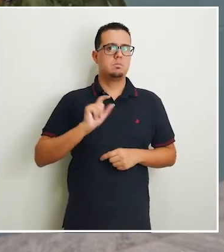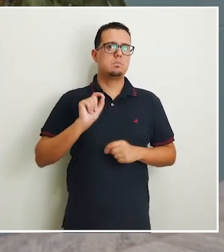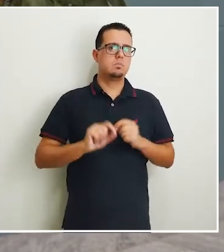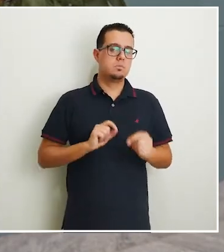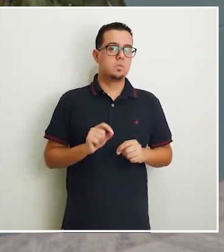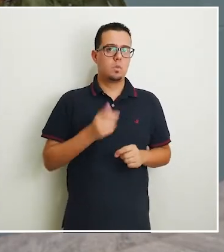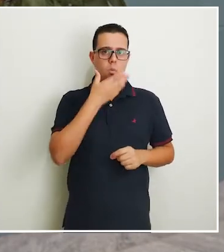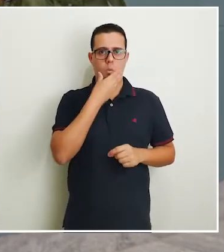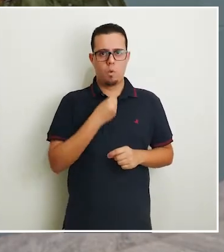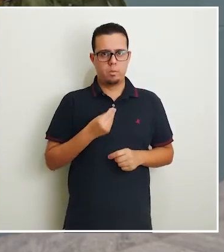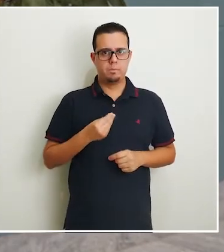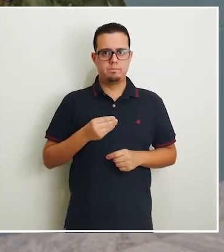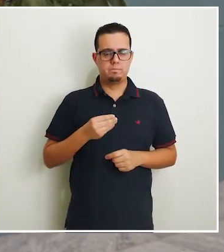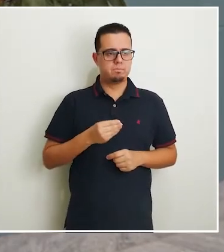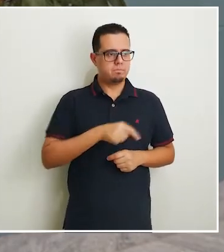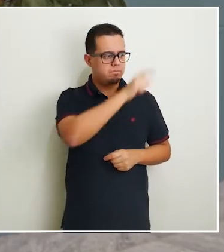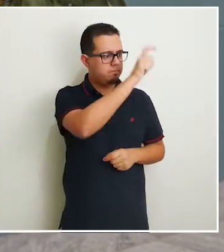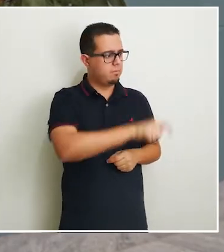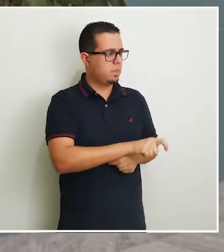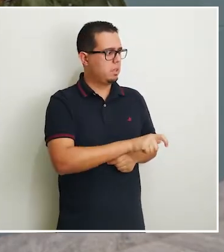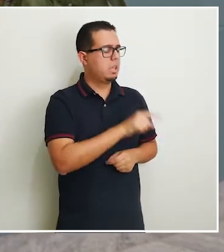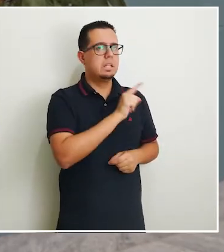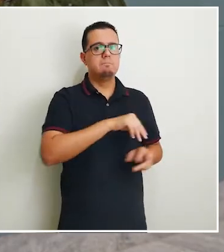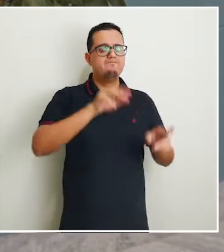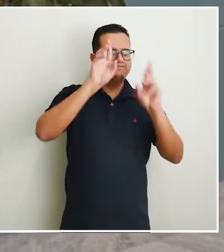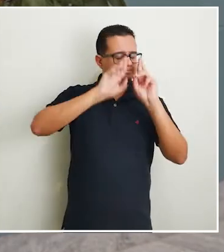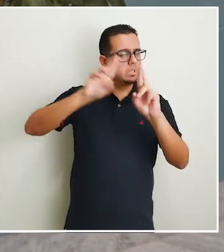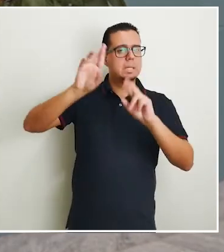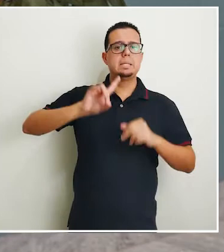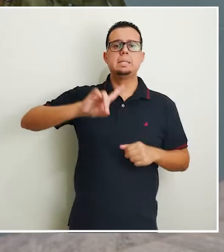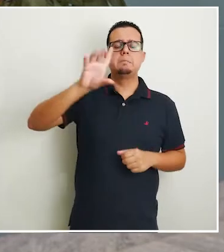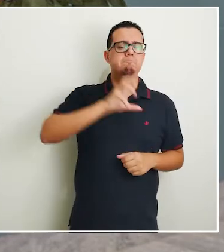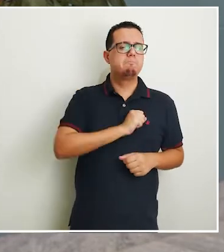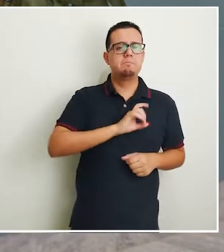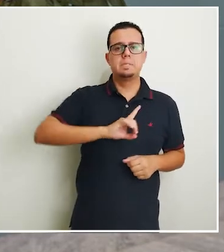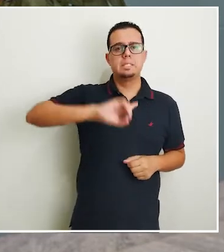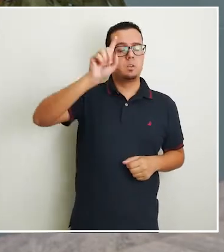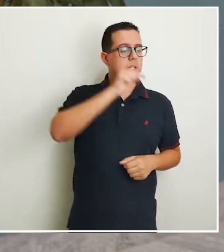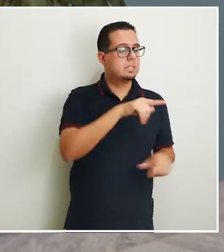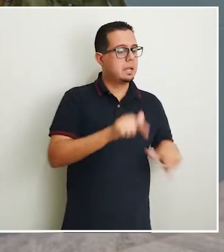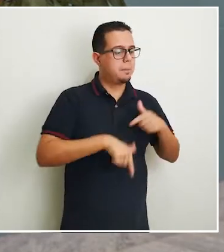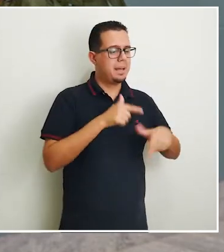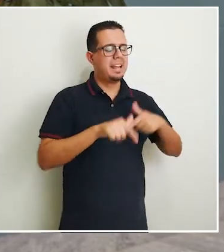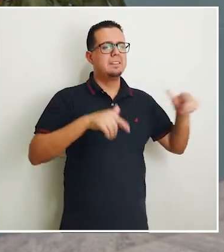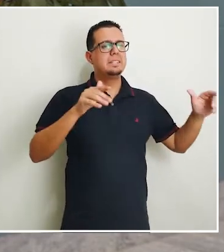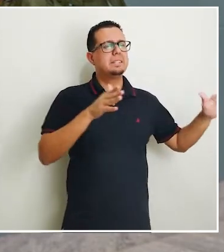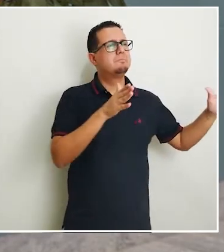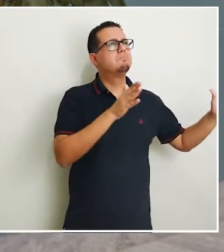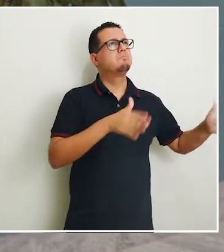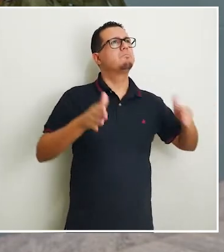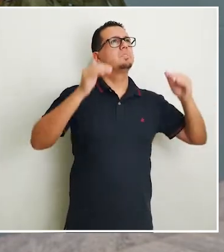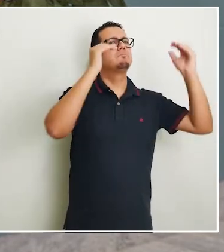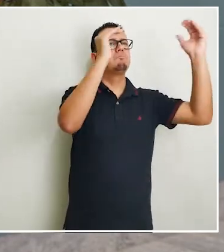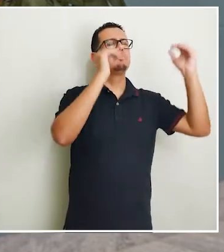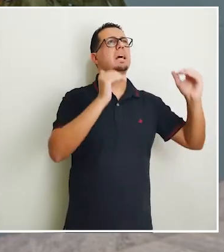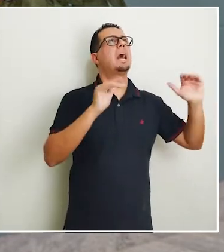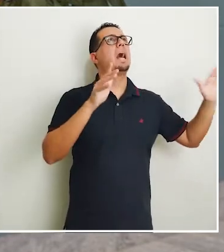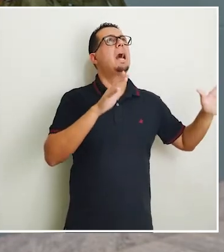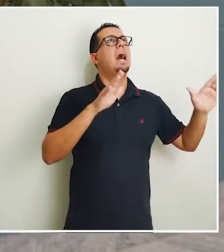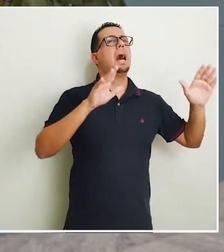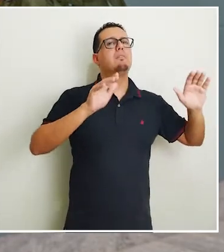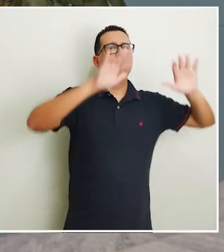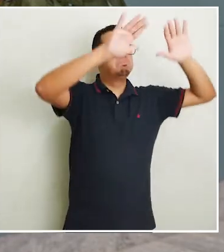atenção um homem que temia a Deus. Ele mexia com logística de containers, um trabalho difícil e árduo, muito